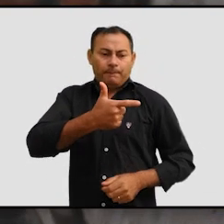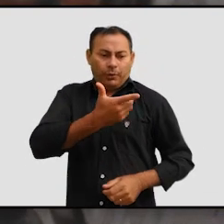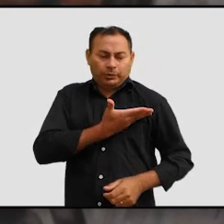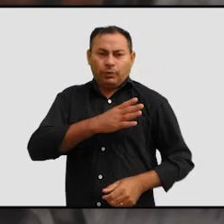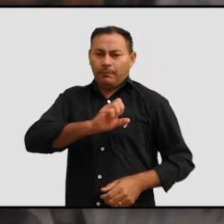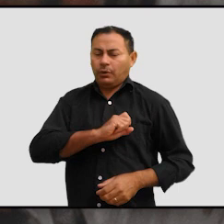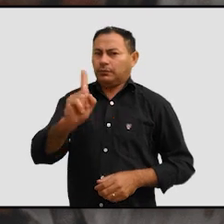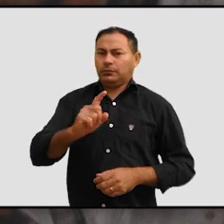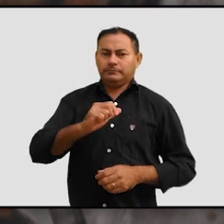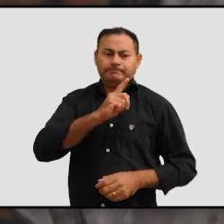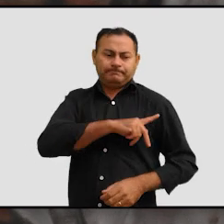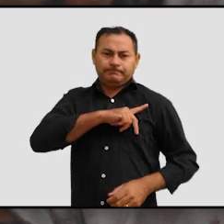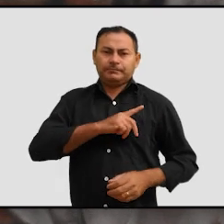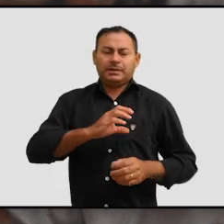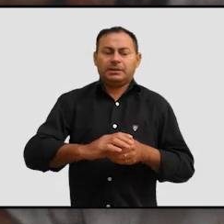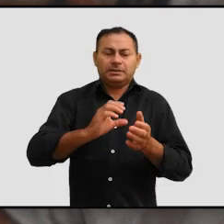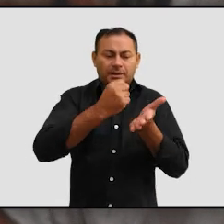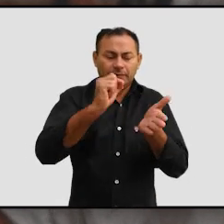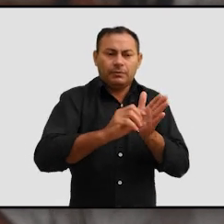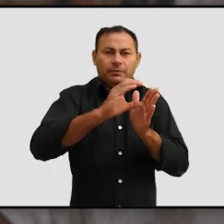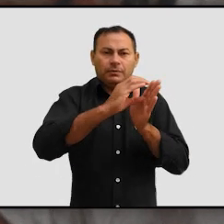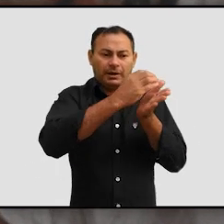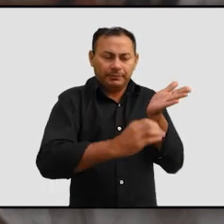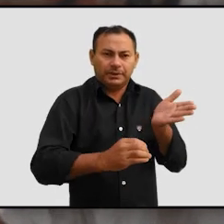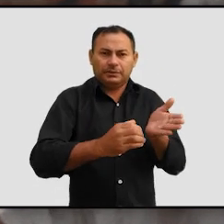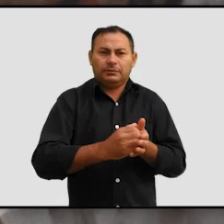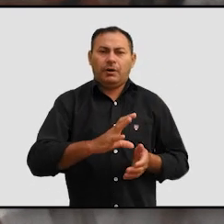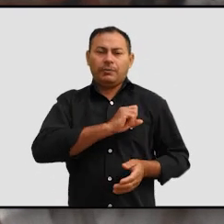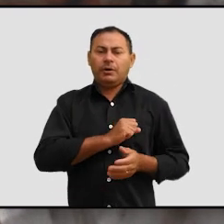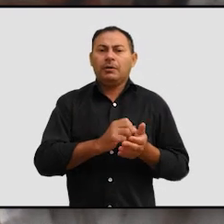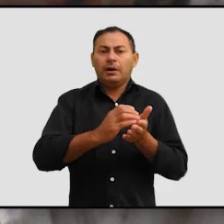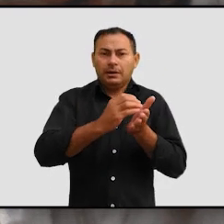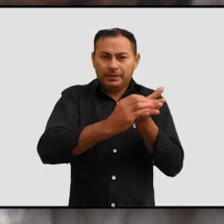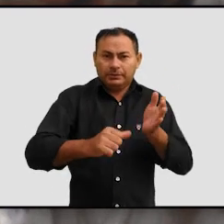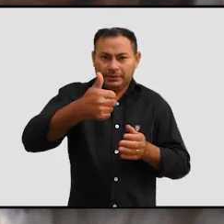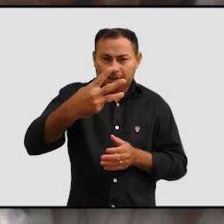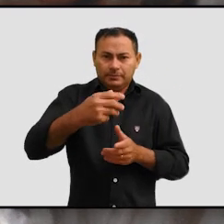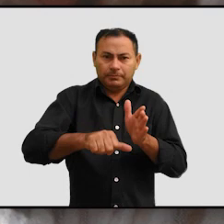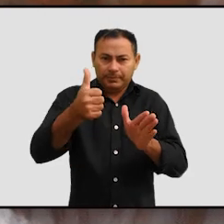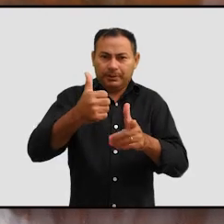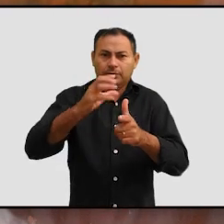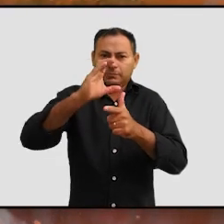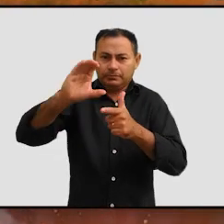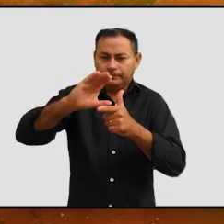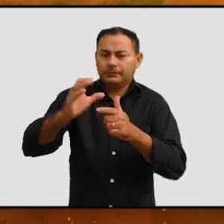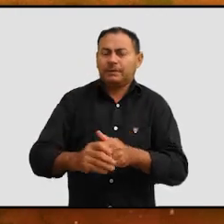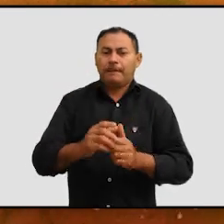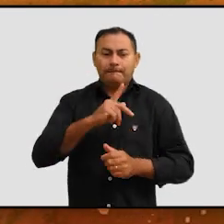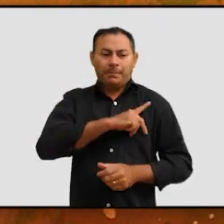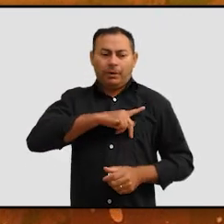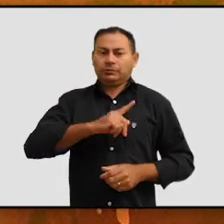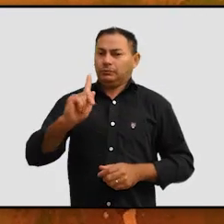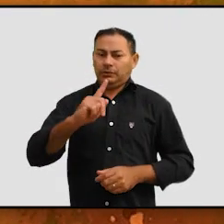não foi o apóstolo Paulo que escreveu o capítulo do amor, o capítulo 13 da carta de 1 Coríntios. Paulo não foi o